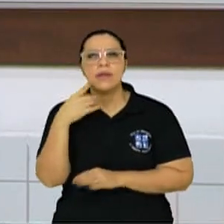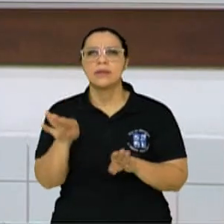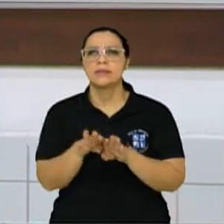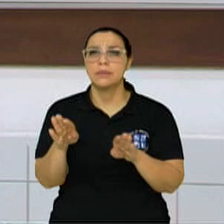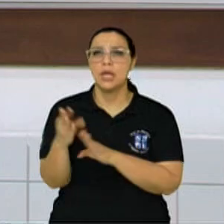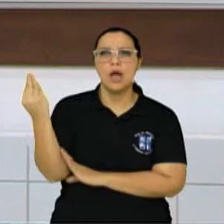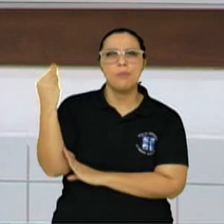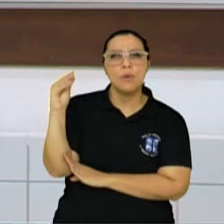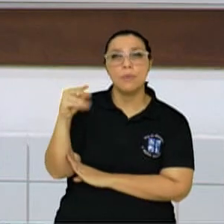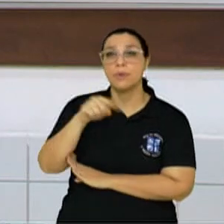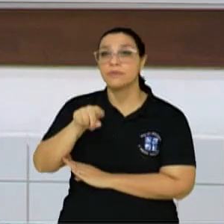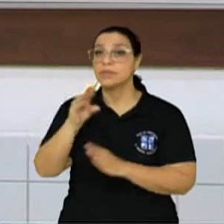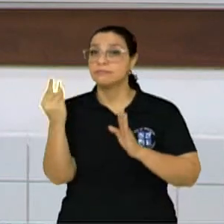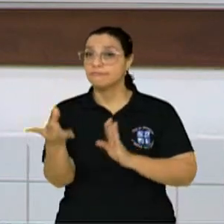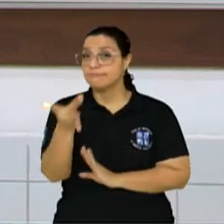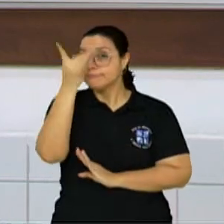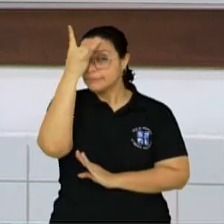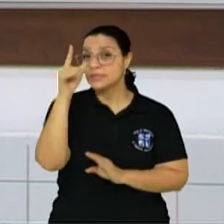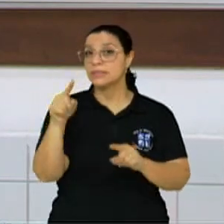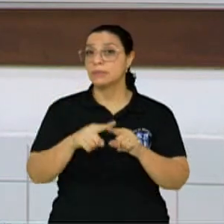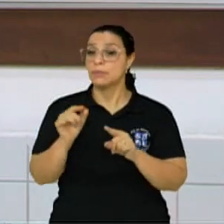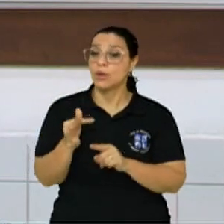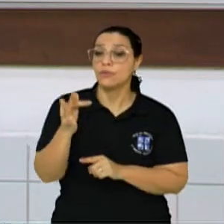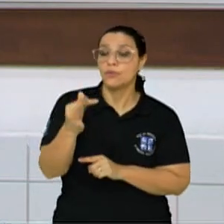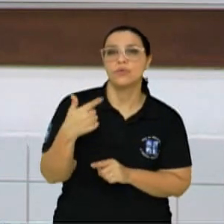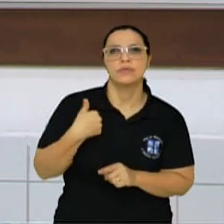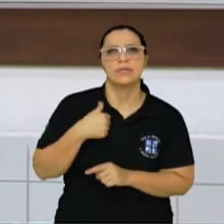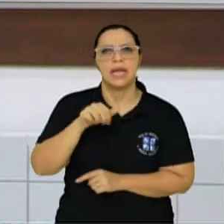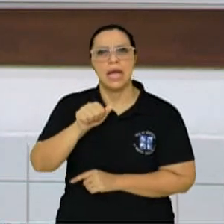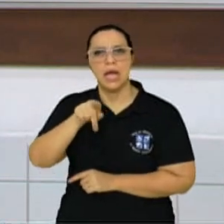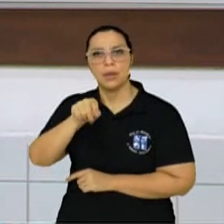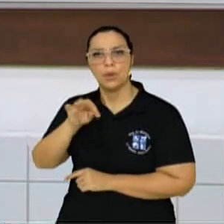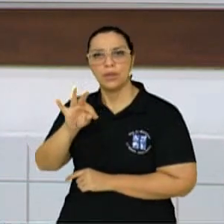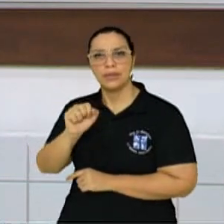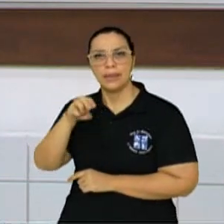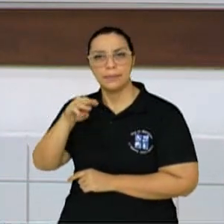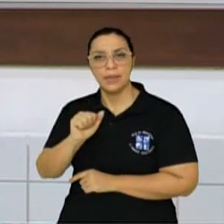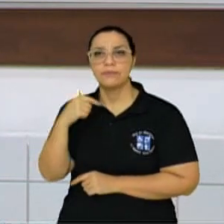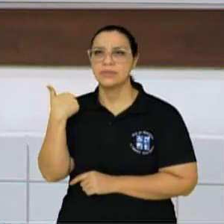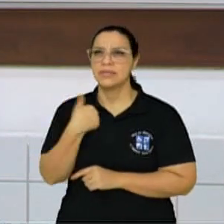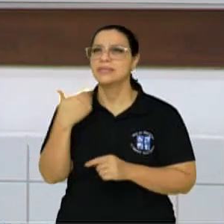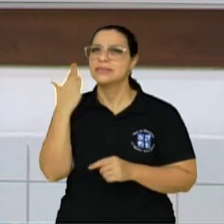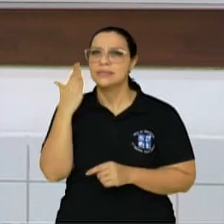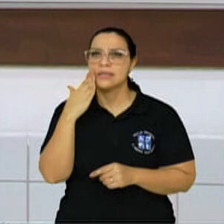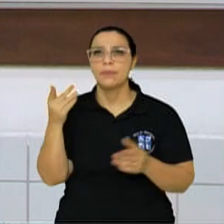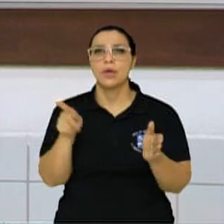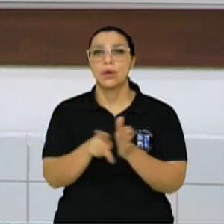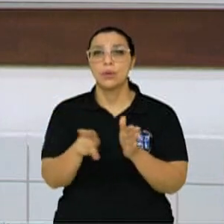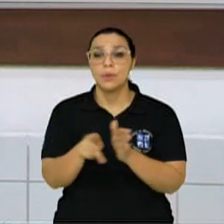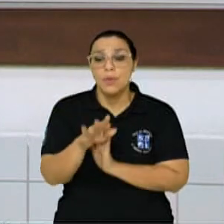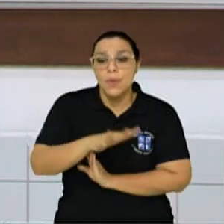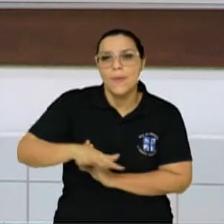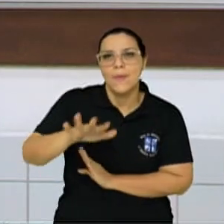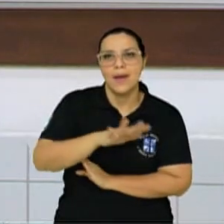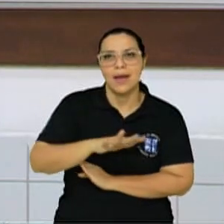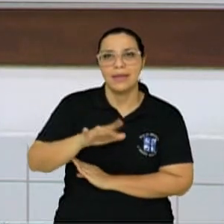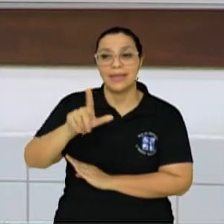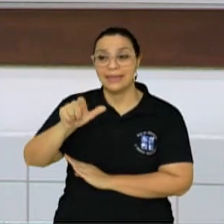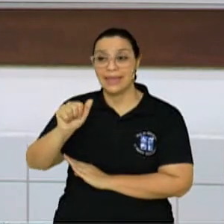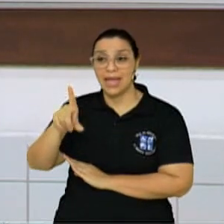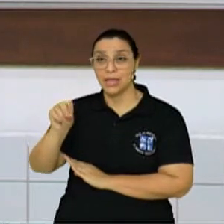ali até para observar isso para vocês, se aparecer a apótema da pirâmide, você associa isso à apótema